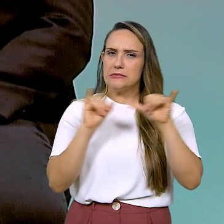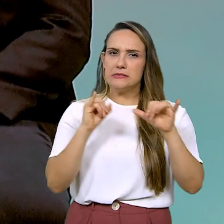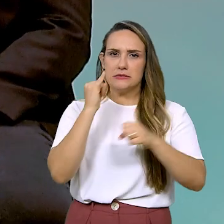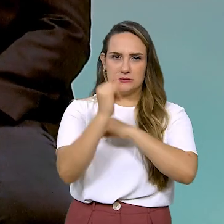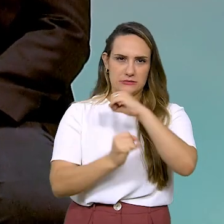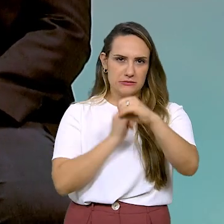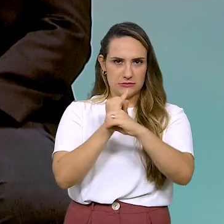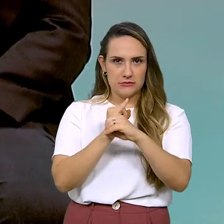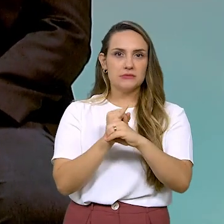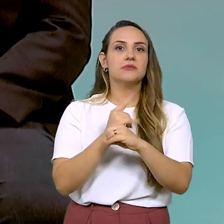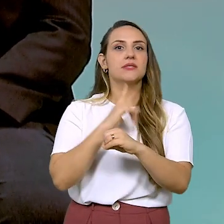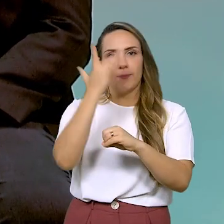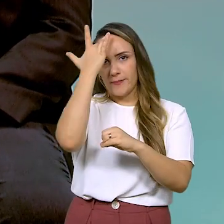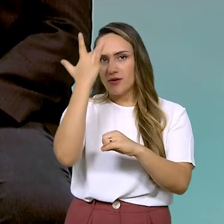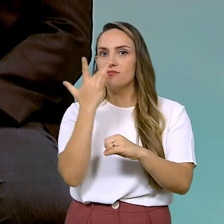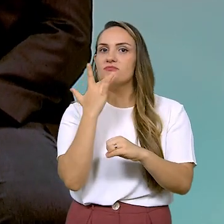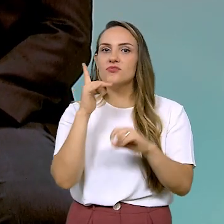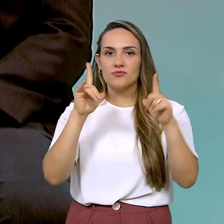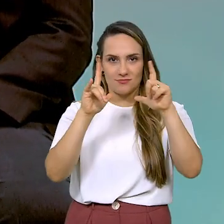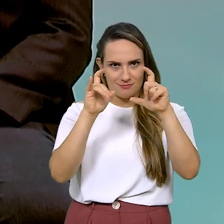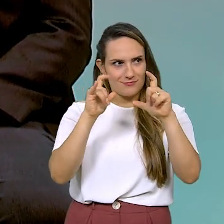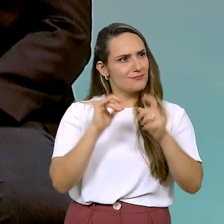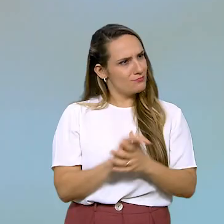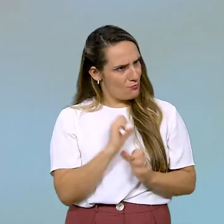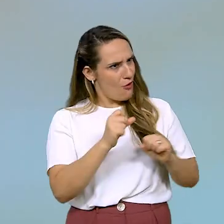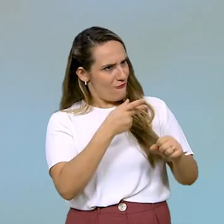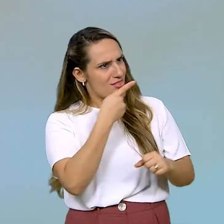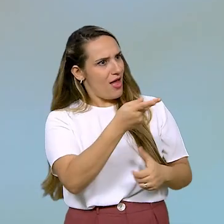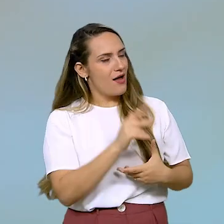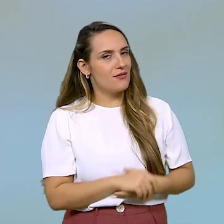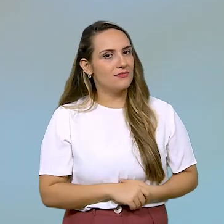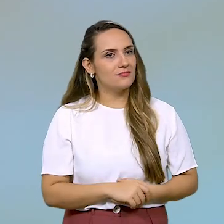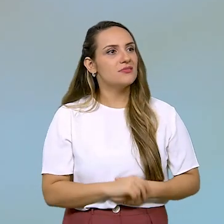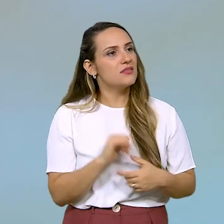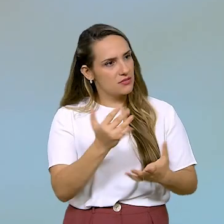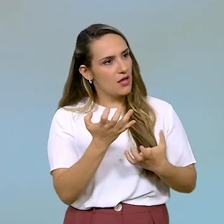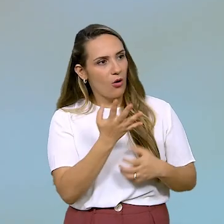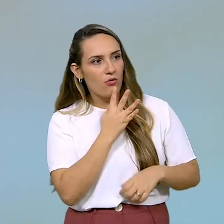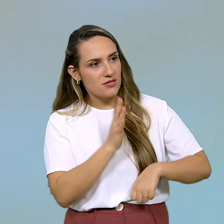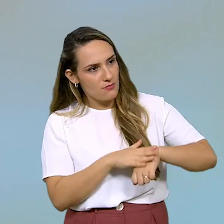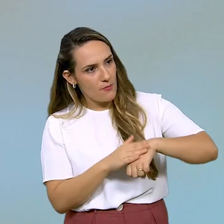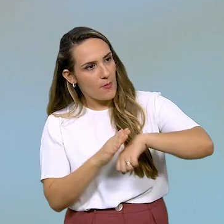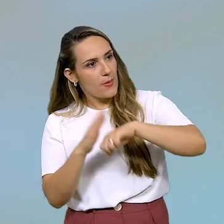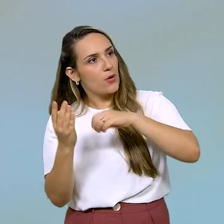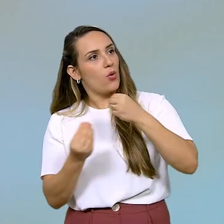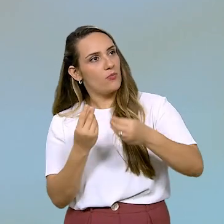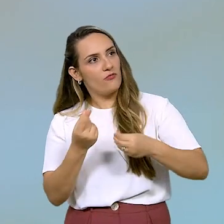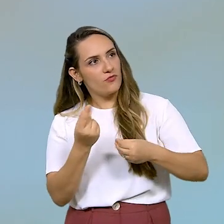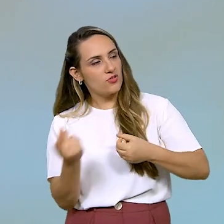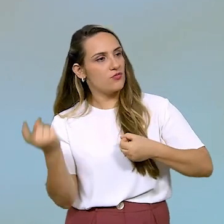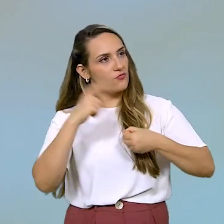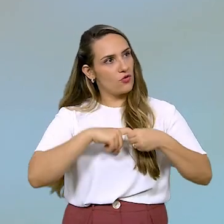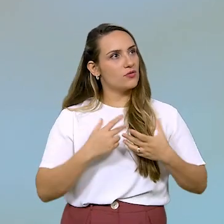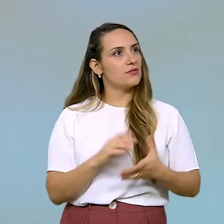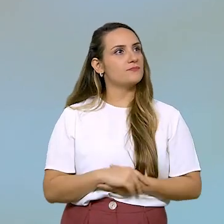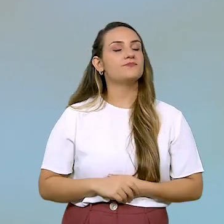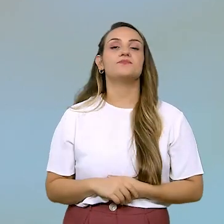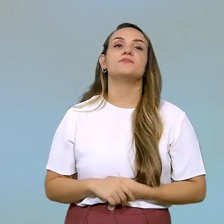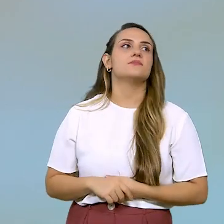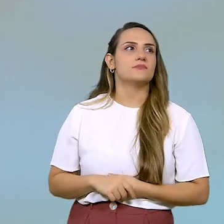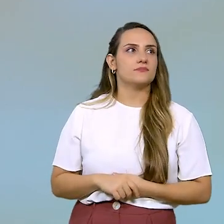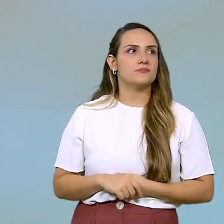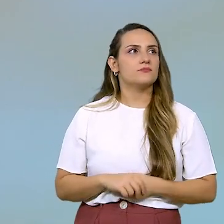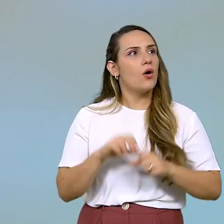trabalho de divulgação na internet, no meu perfil no Instagram, por exemplo. Pode deixar aqui para a gente, quem assistiu você e quer saber como que pode recuperar os